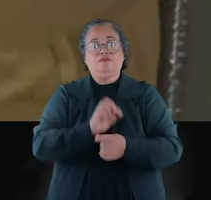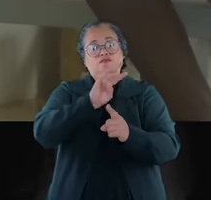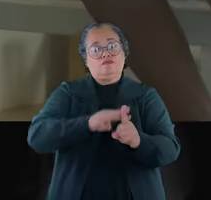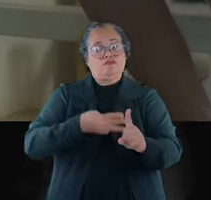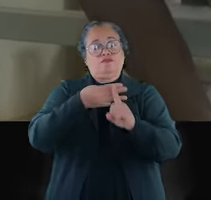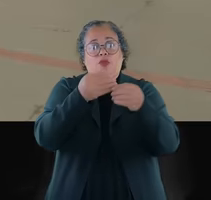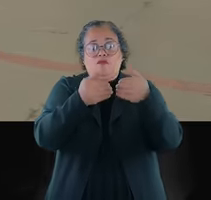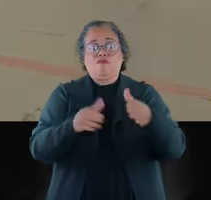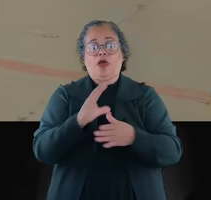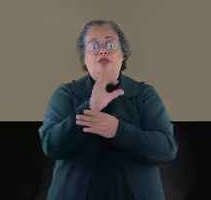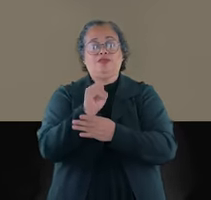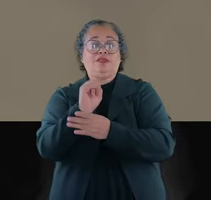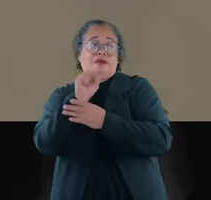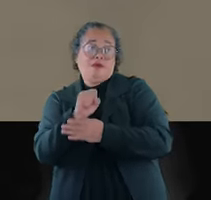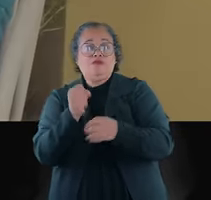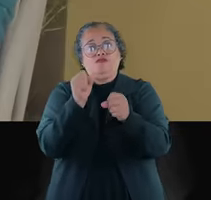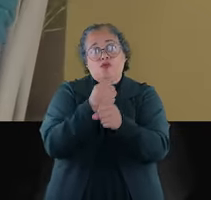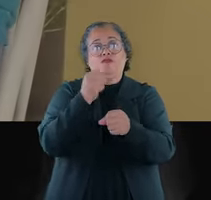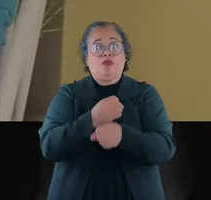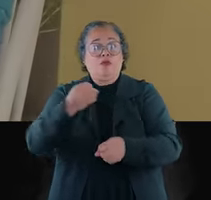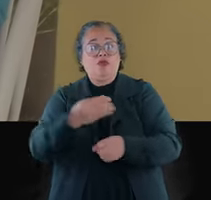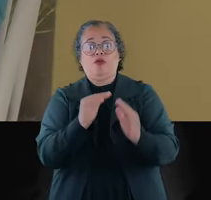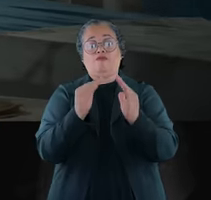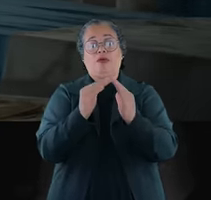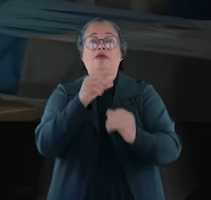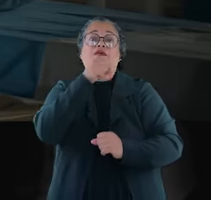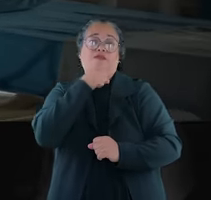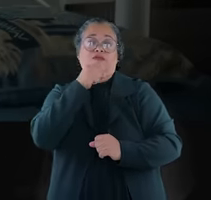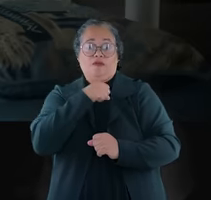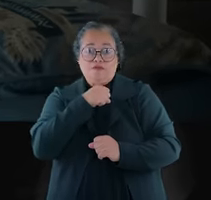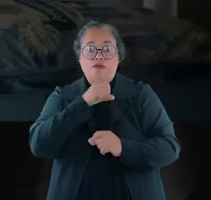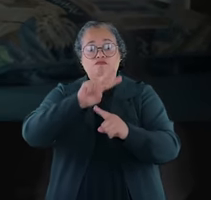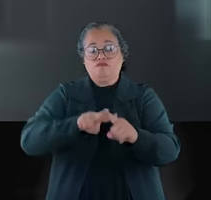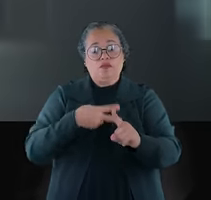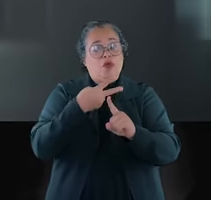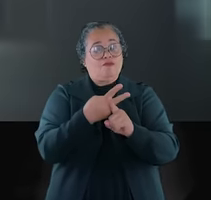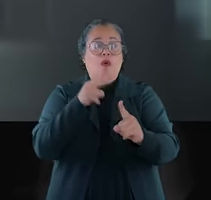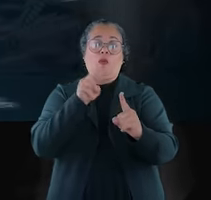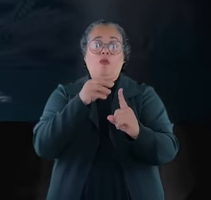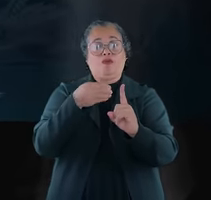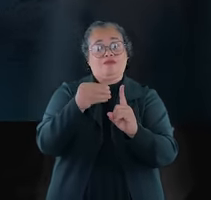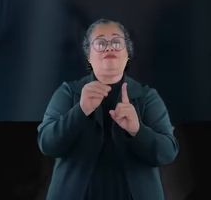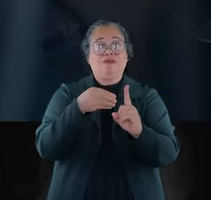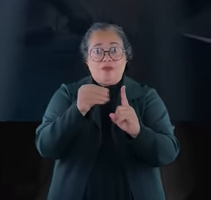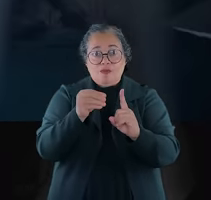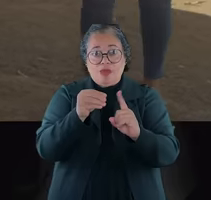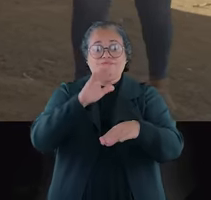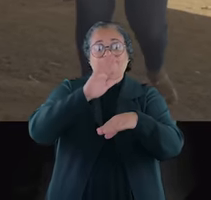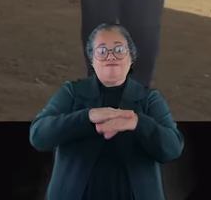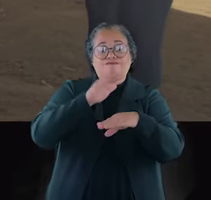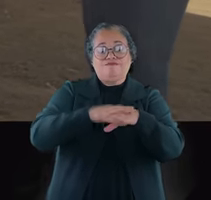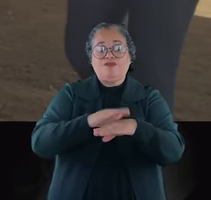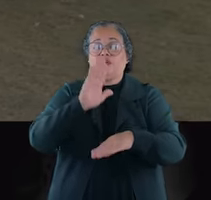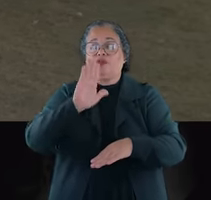3 as vagas no CEAS e construímos um novo condomínio do idoso. Dobramos o acolhimento em abrigos para moradores de rua e